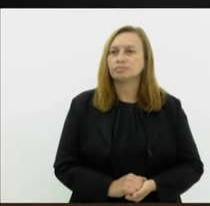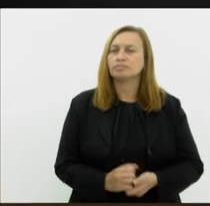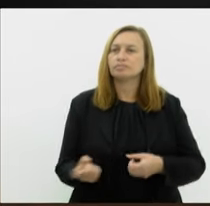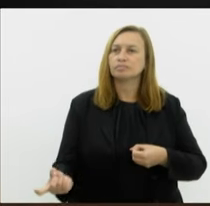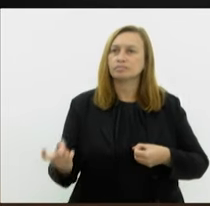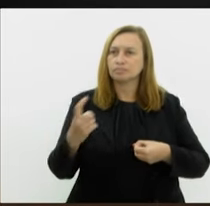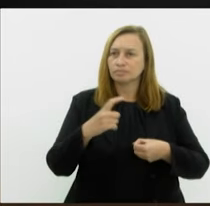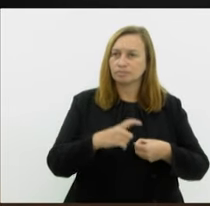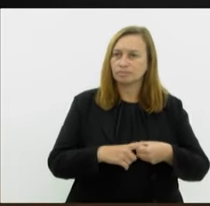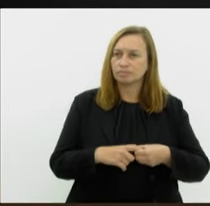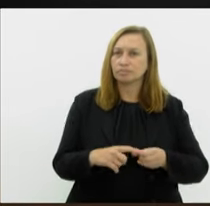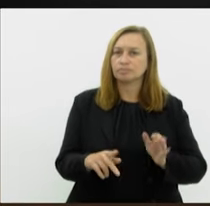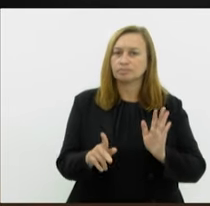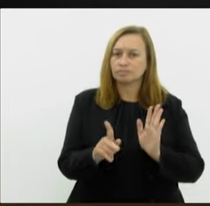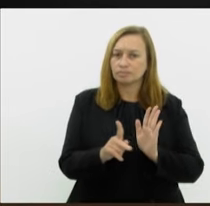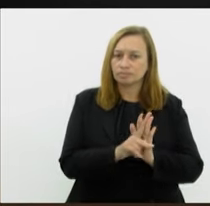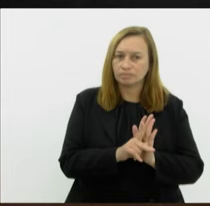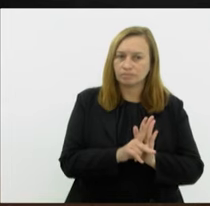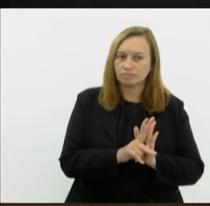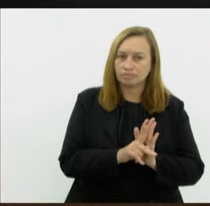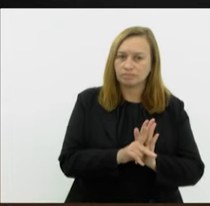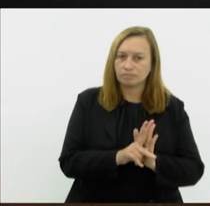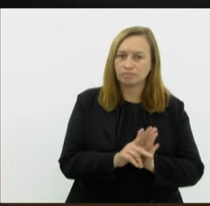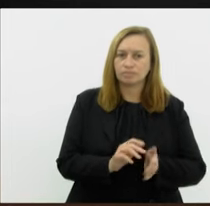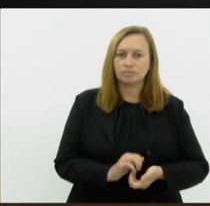retorna ao projeto que foi